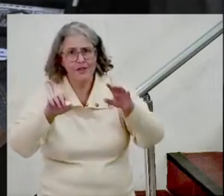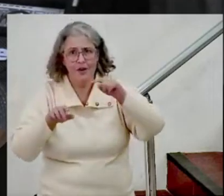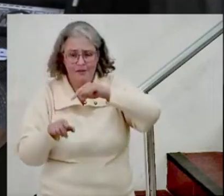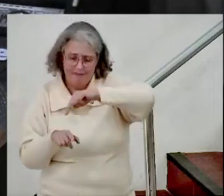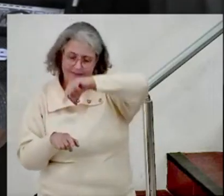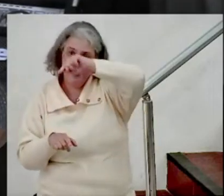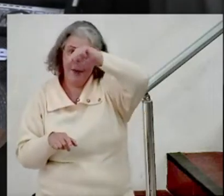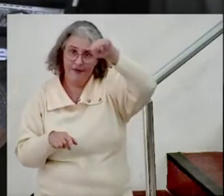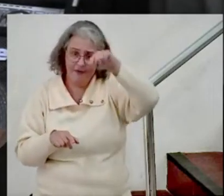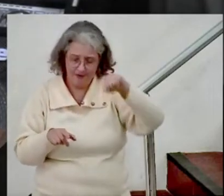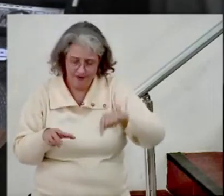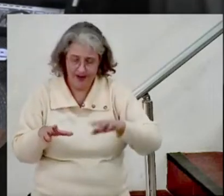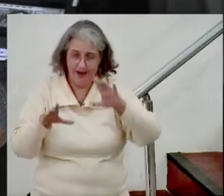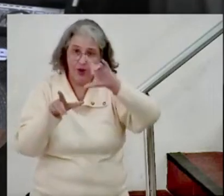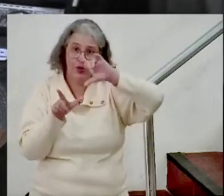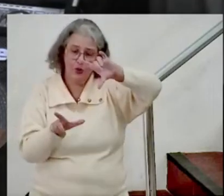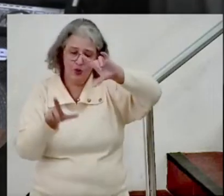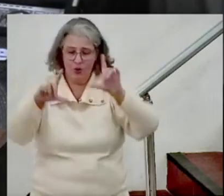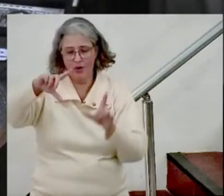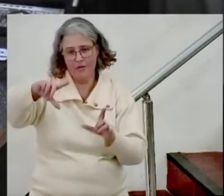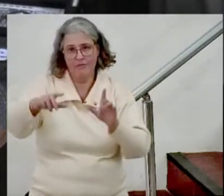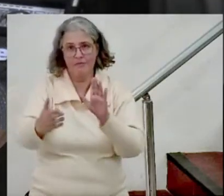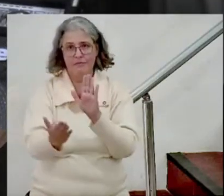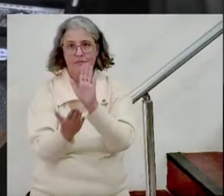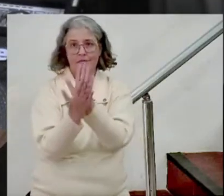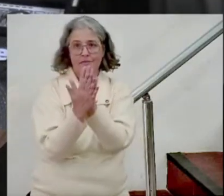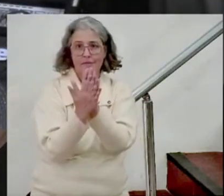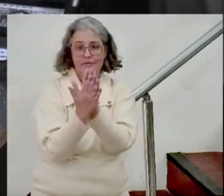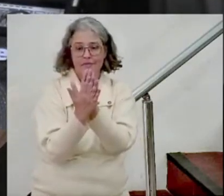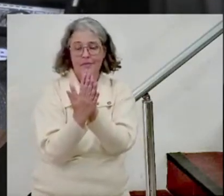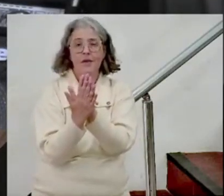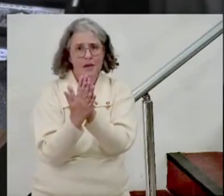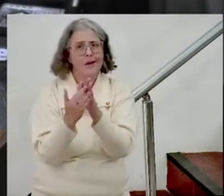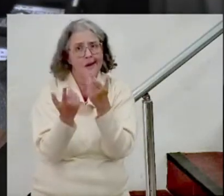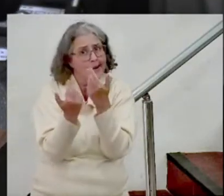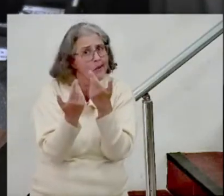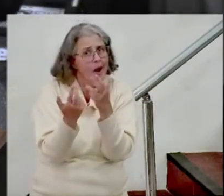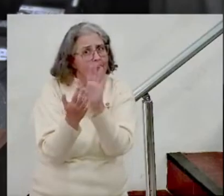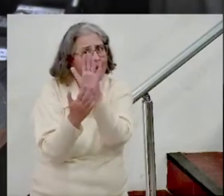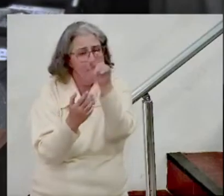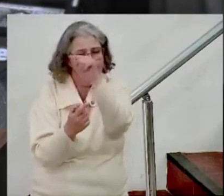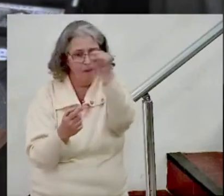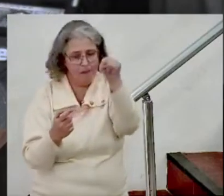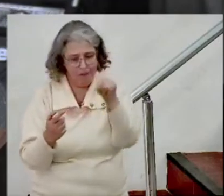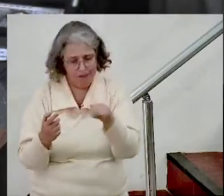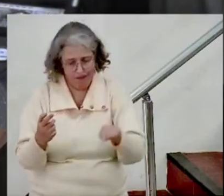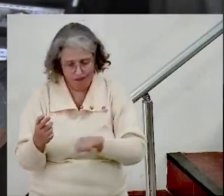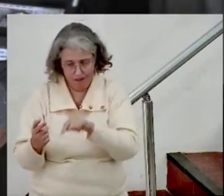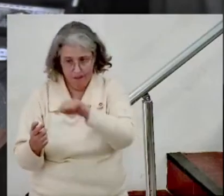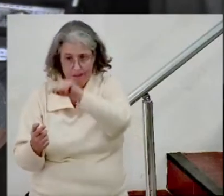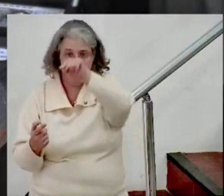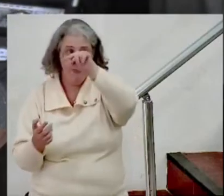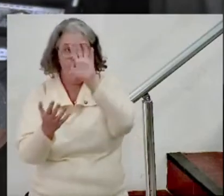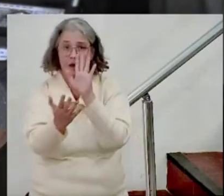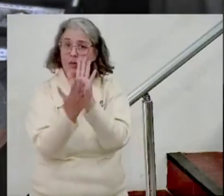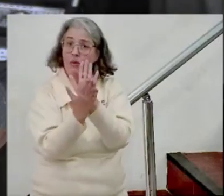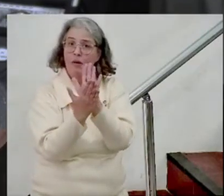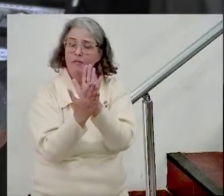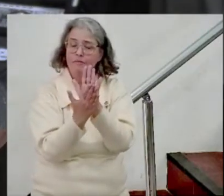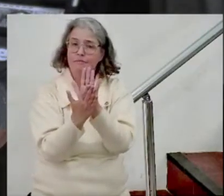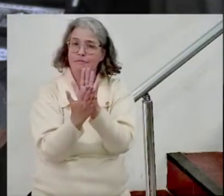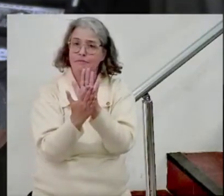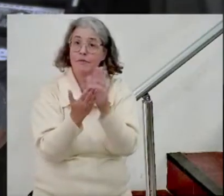que você está vendo nesse slide são das muralhas de Nínive por volta do ano 700. Ela era governada pelo